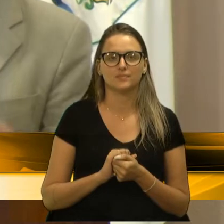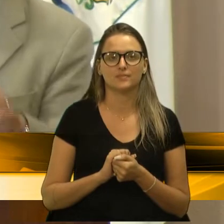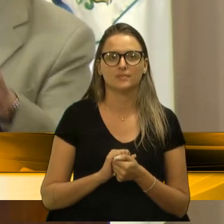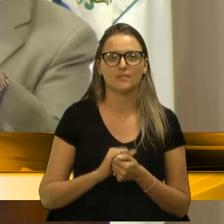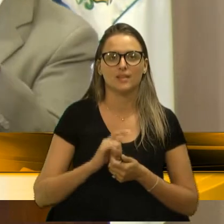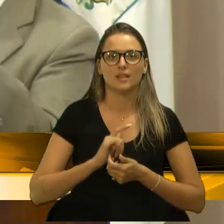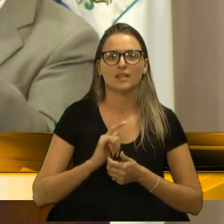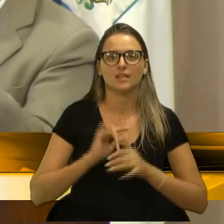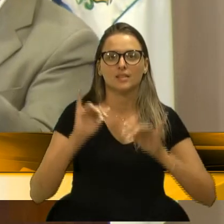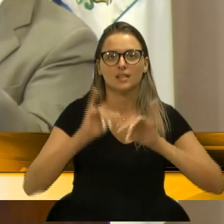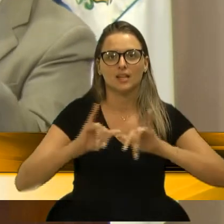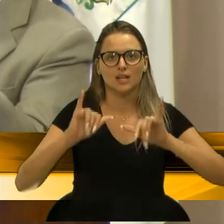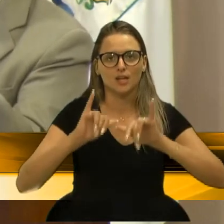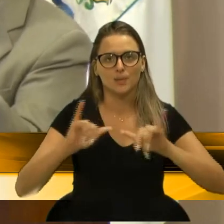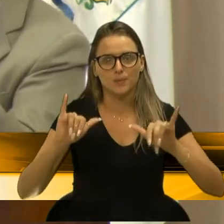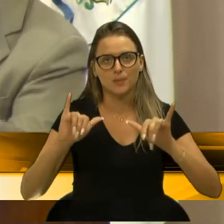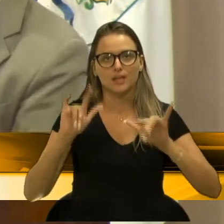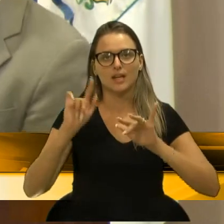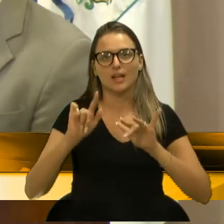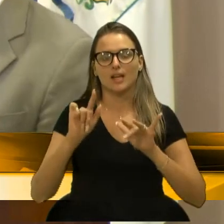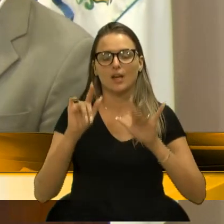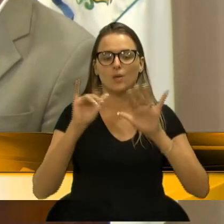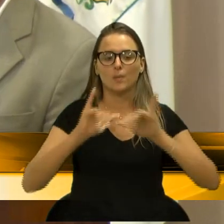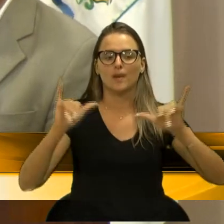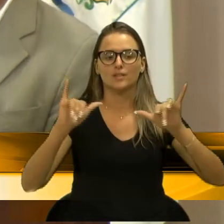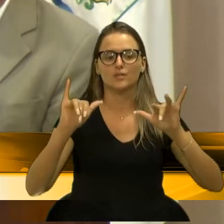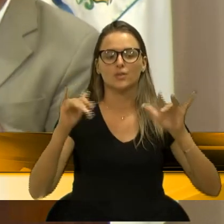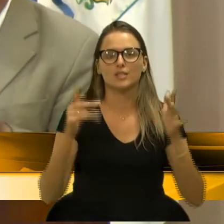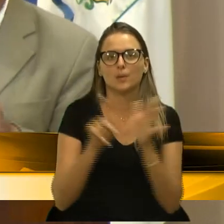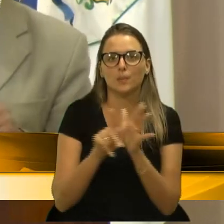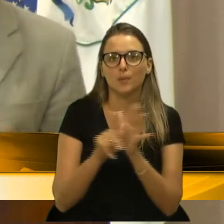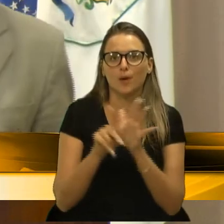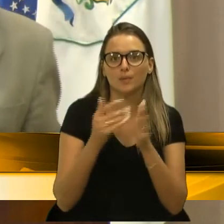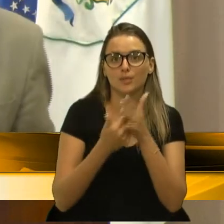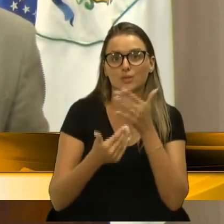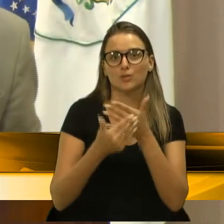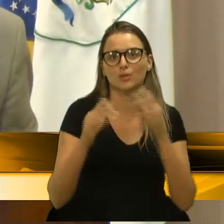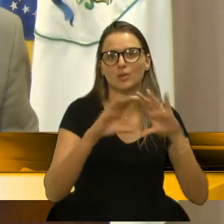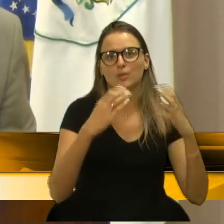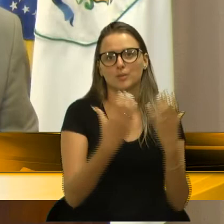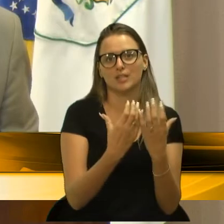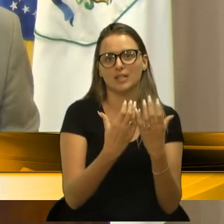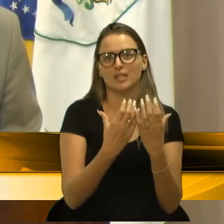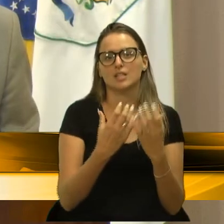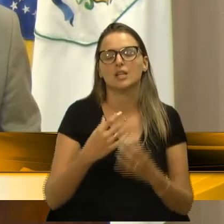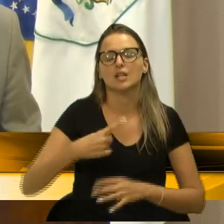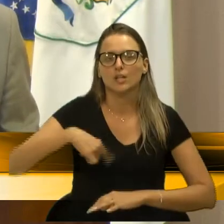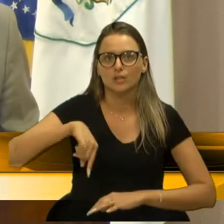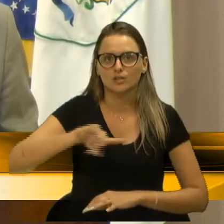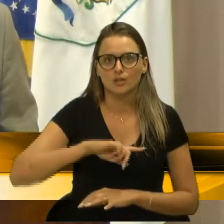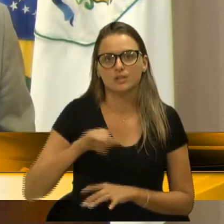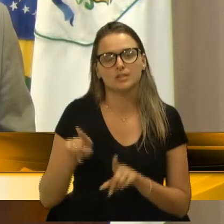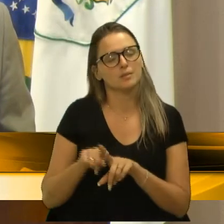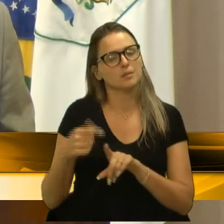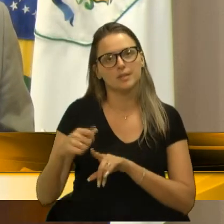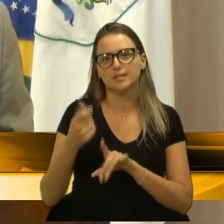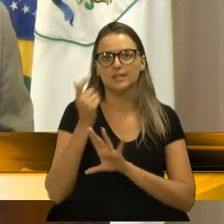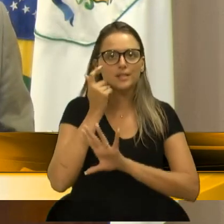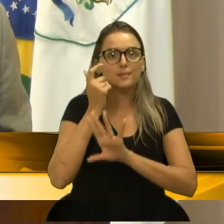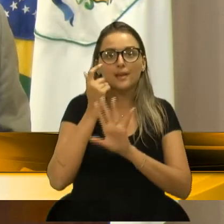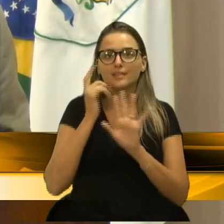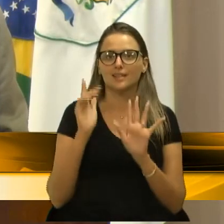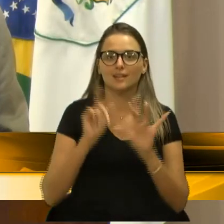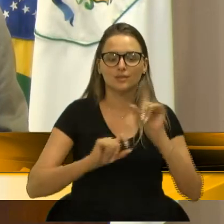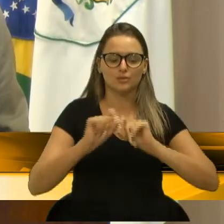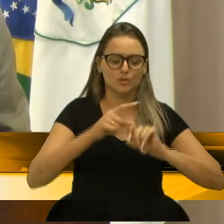da fraternidade ela é uma campanha brasileira, mas ela tem que nos causar uma reflexão sobre os